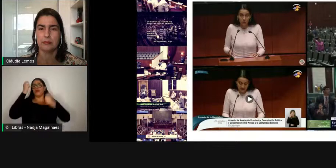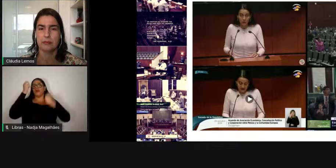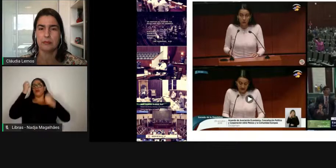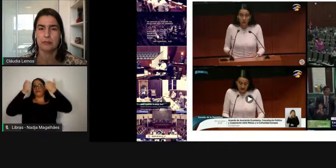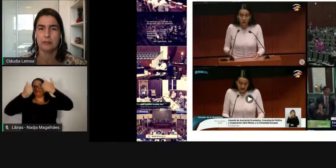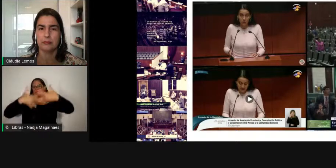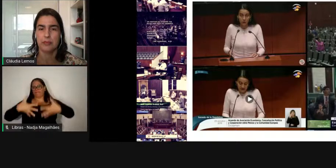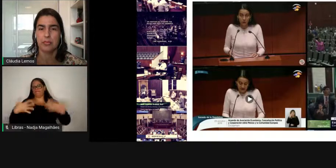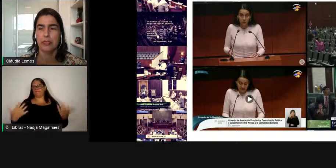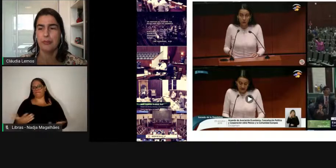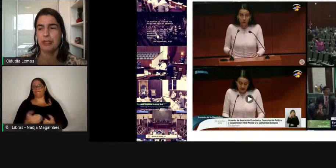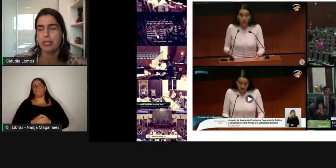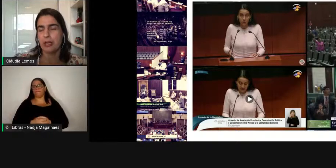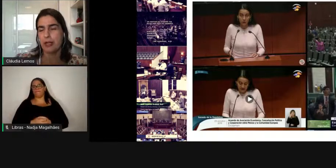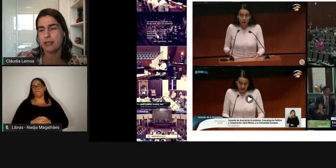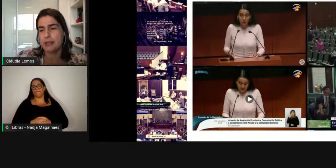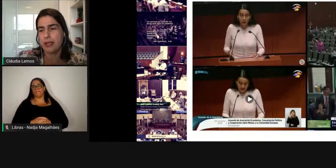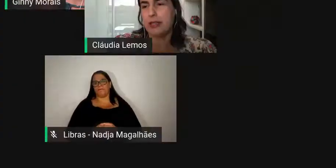delas.